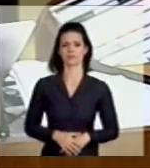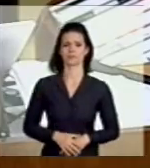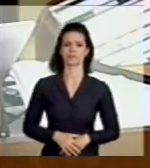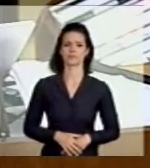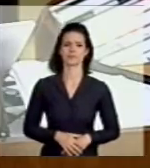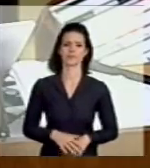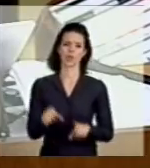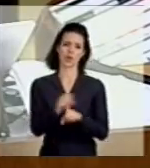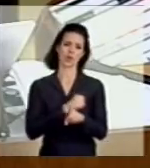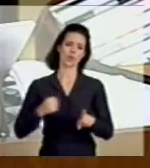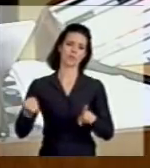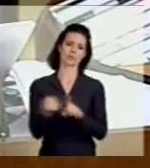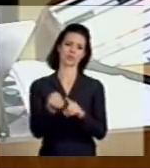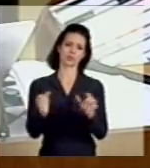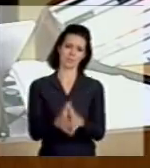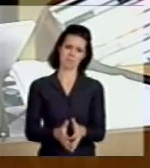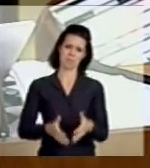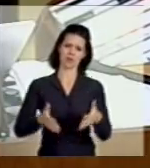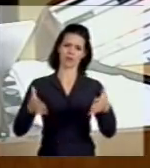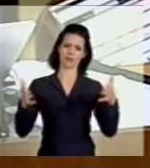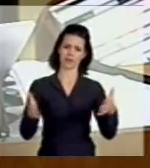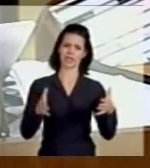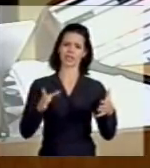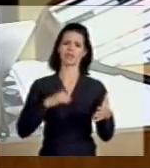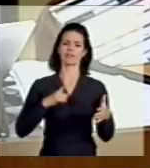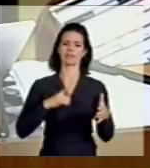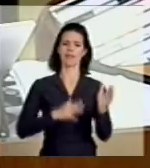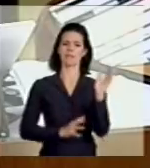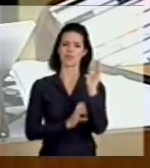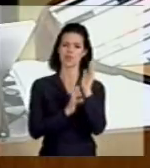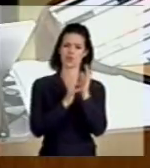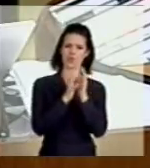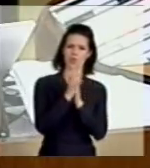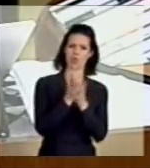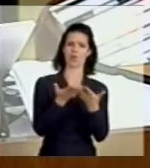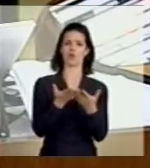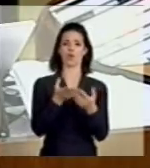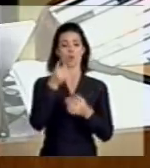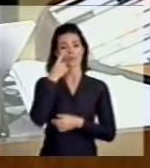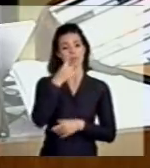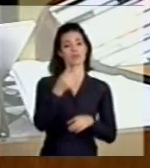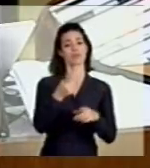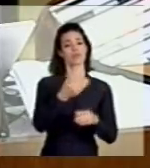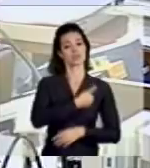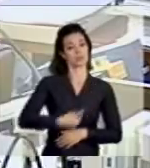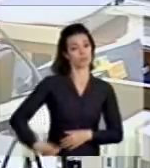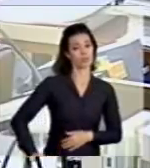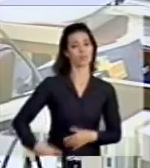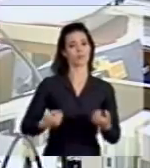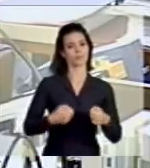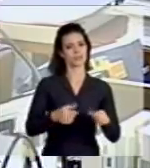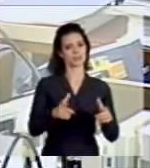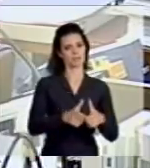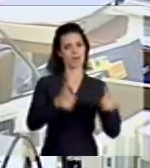Numa sociedade de massas essencialmente burocratizadas, os litígios de interesse público são a regra, não a exceção.